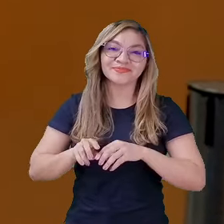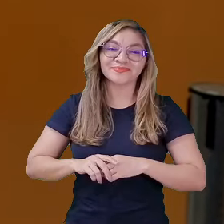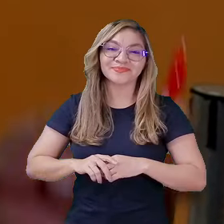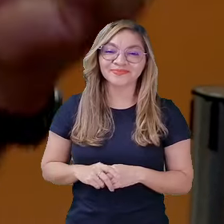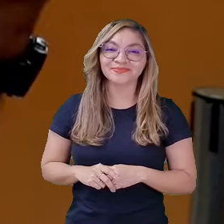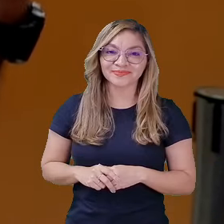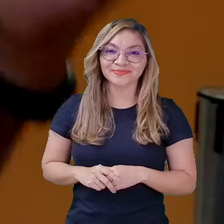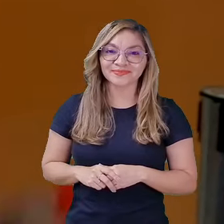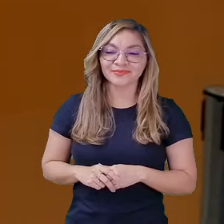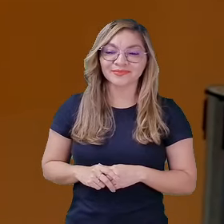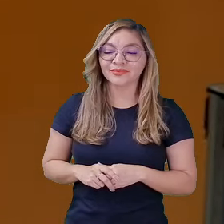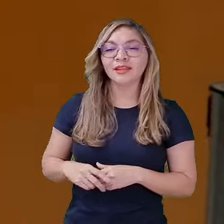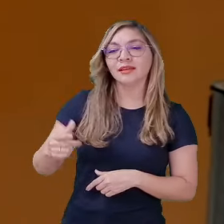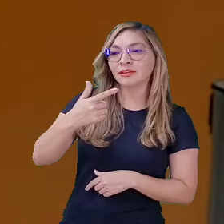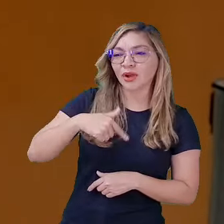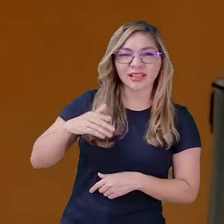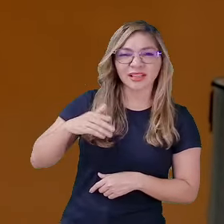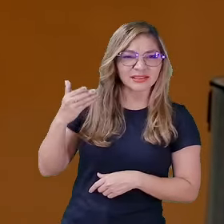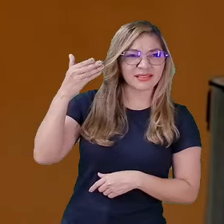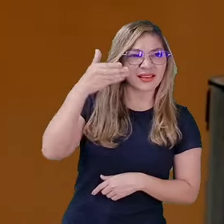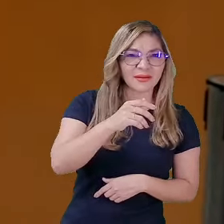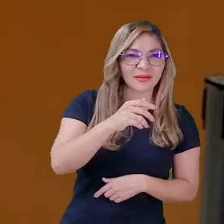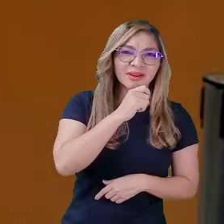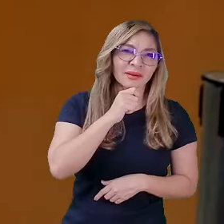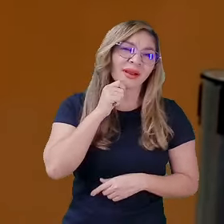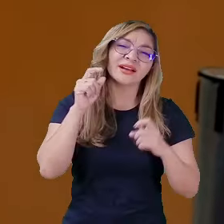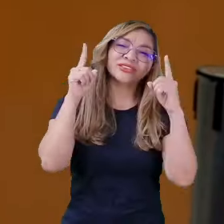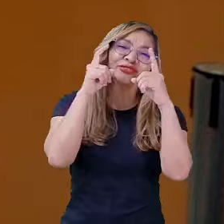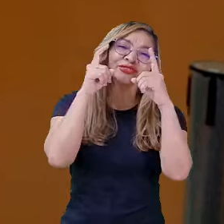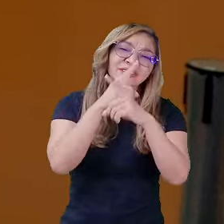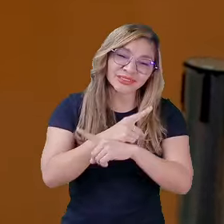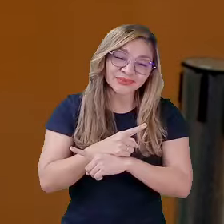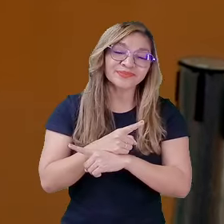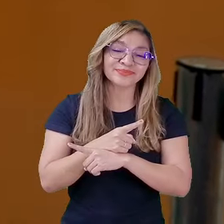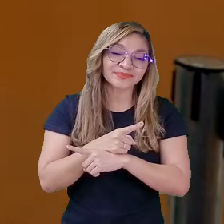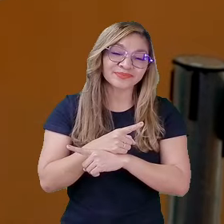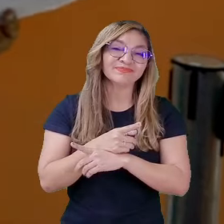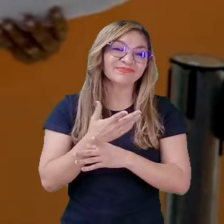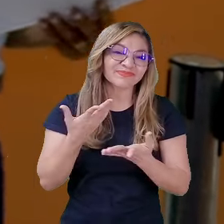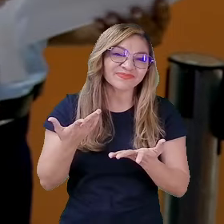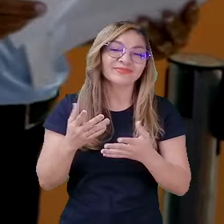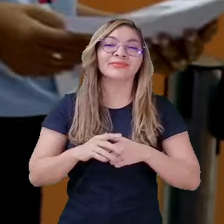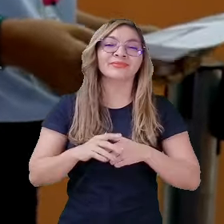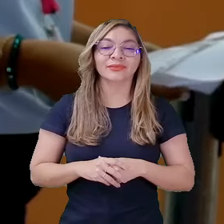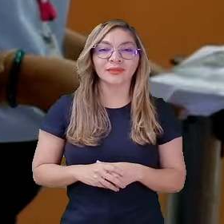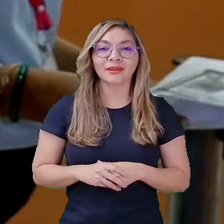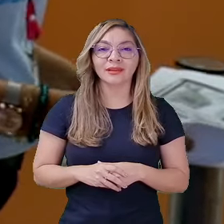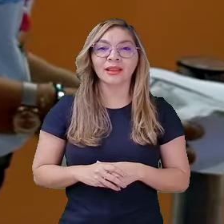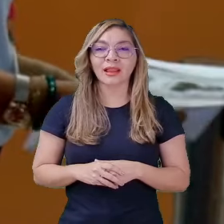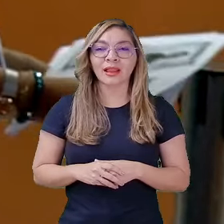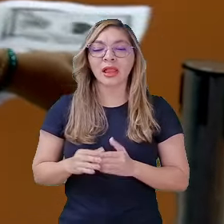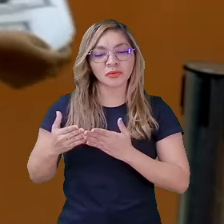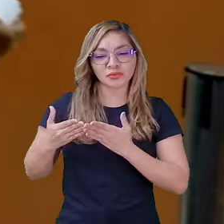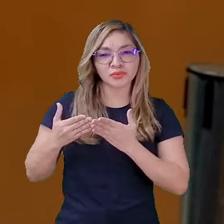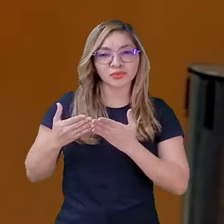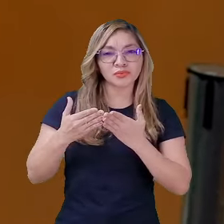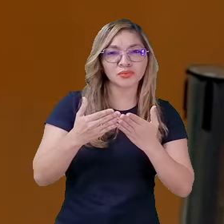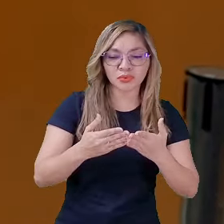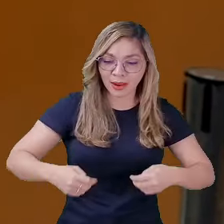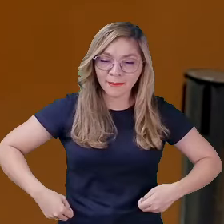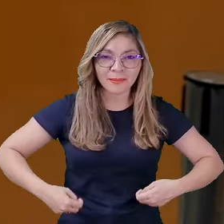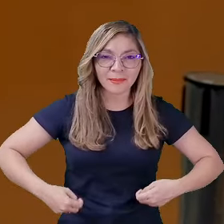Que é pra gente marcar passo, se torna muito mais difícil. Difícil viajar para lá, tem que gastar,